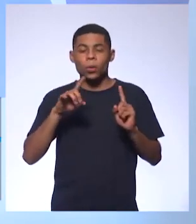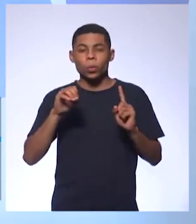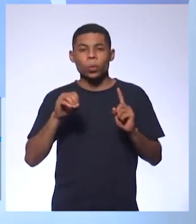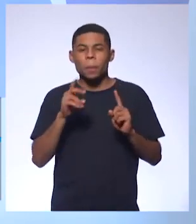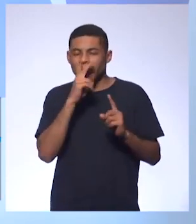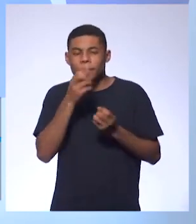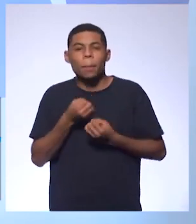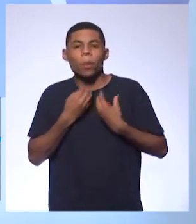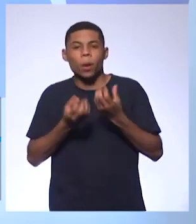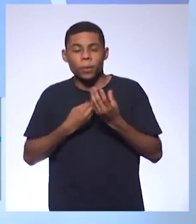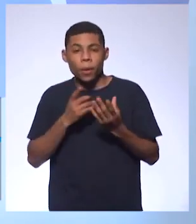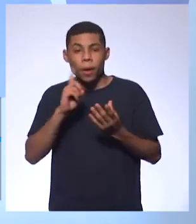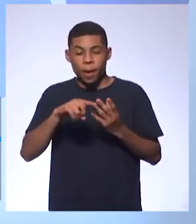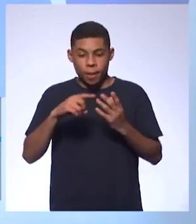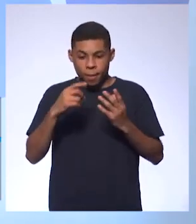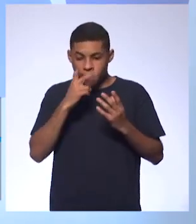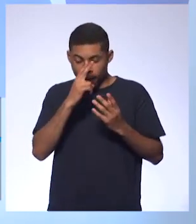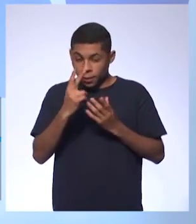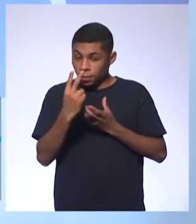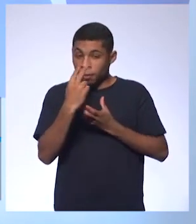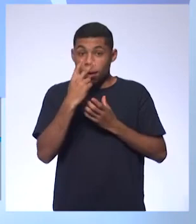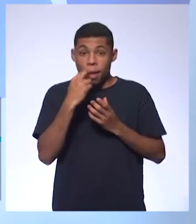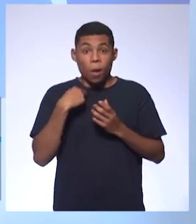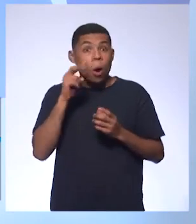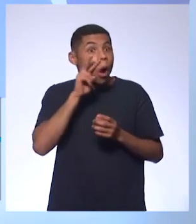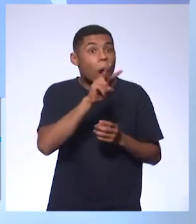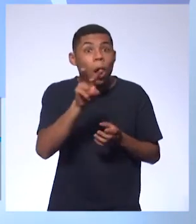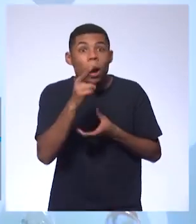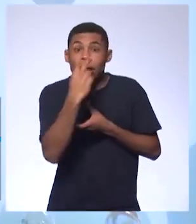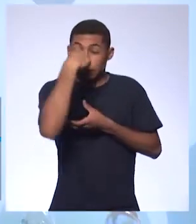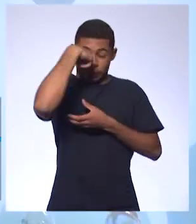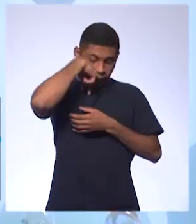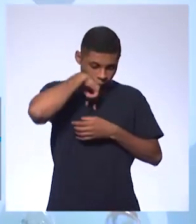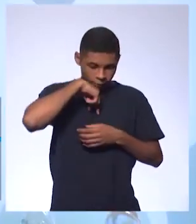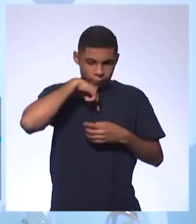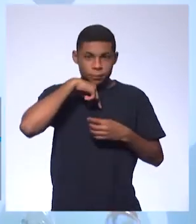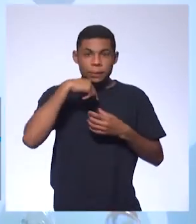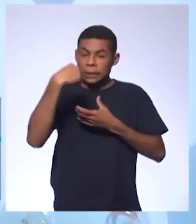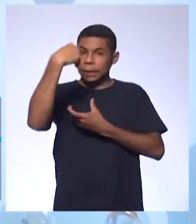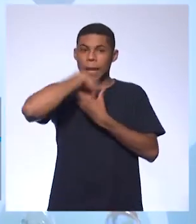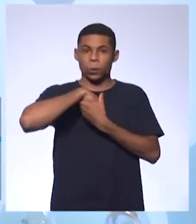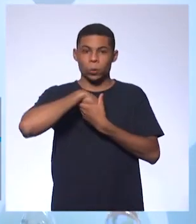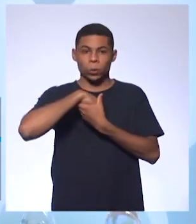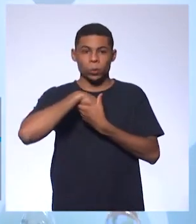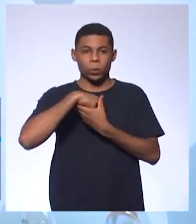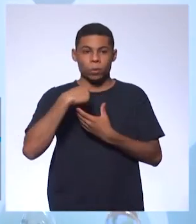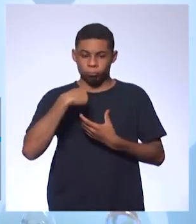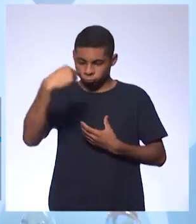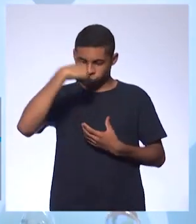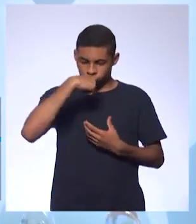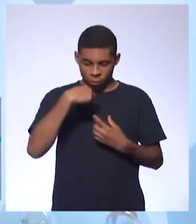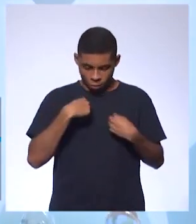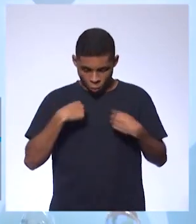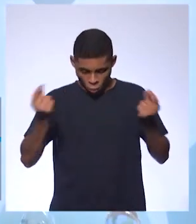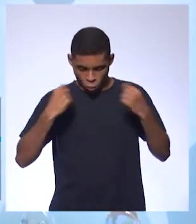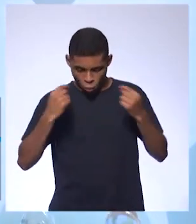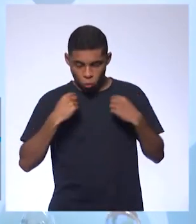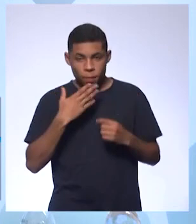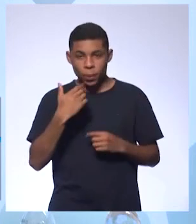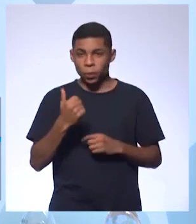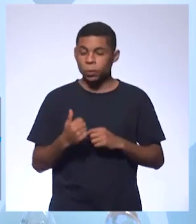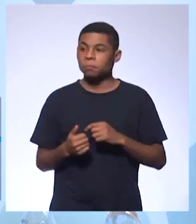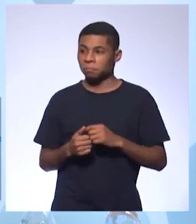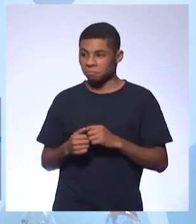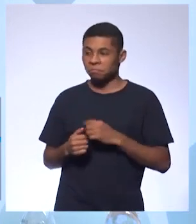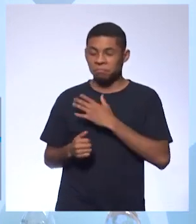poético, é olhar dentro de si mesmo. Nossa, muito bonito. Qual é o nome do professor? Vanildo? Vanildo. Todas as respostas estão